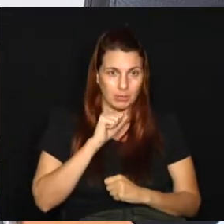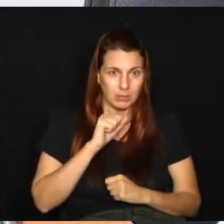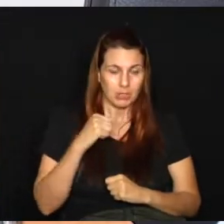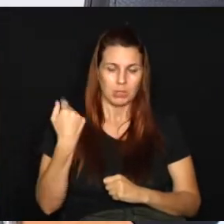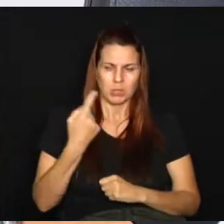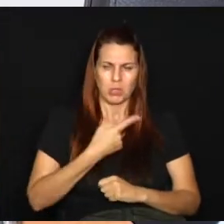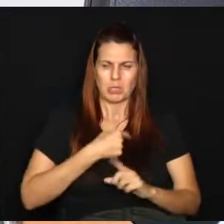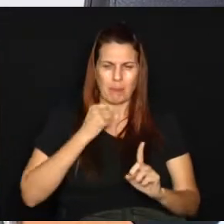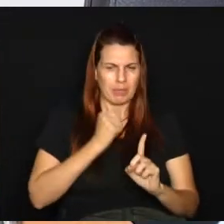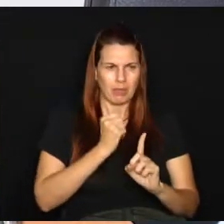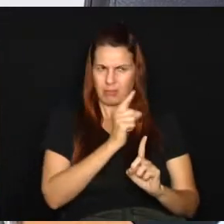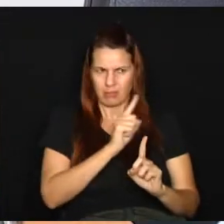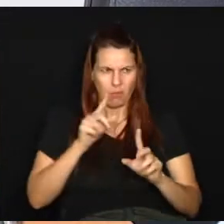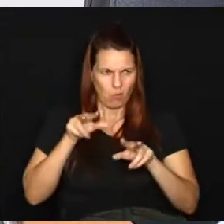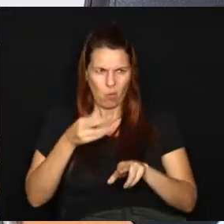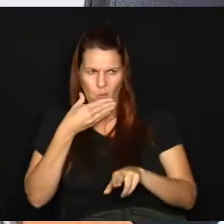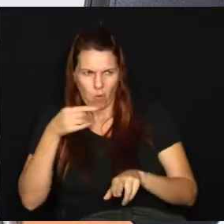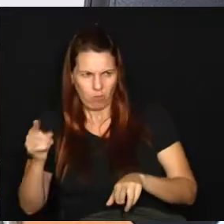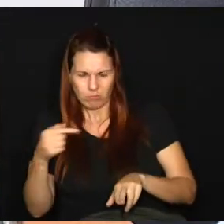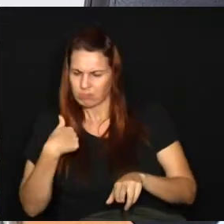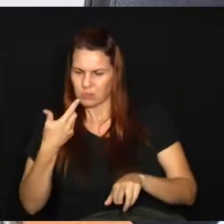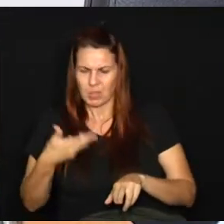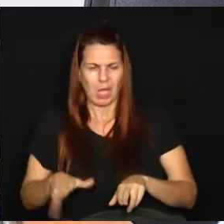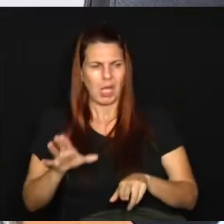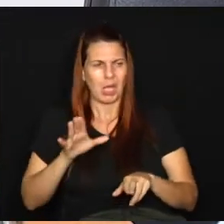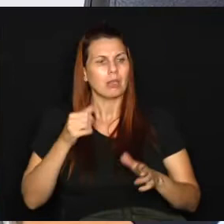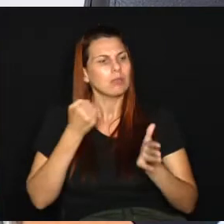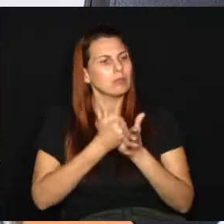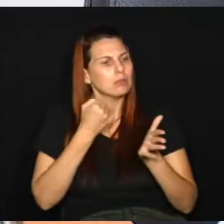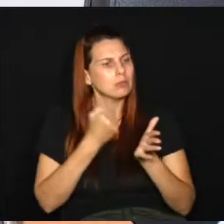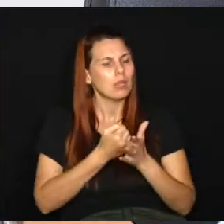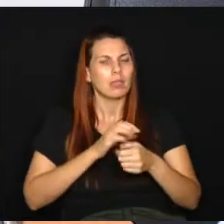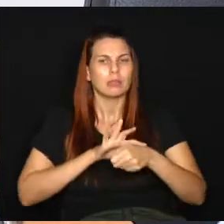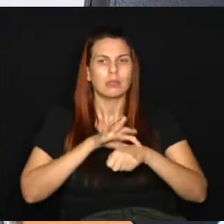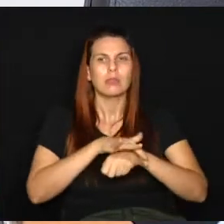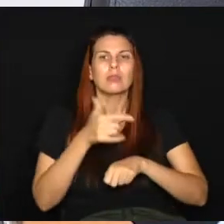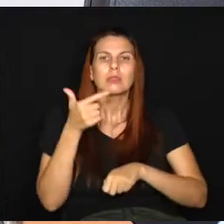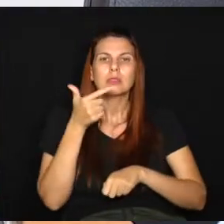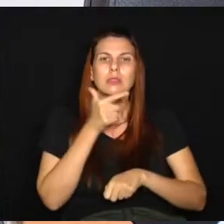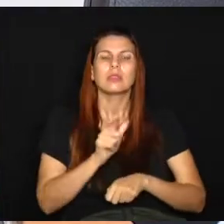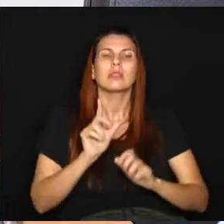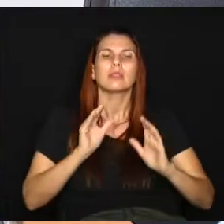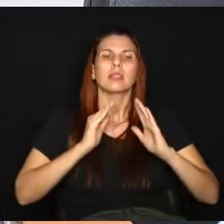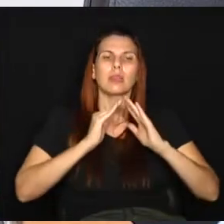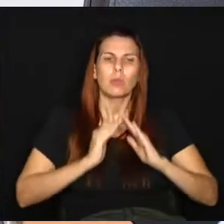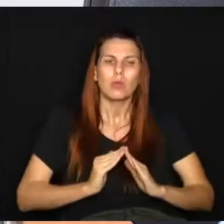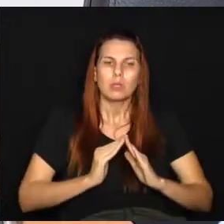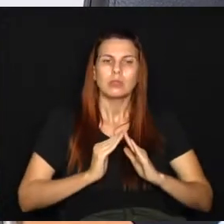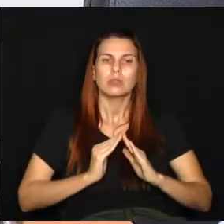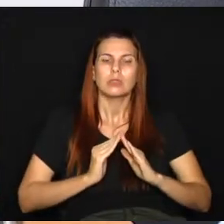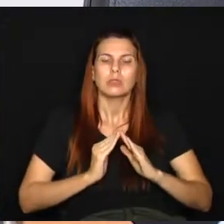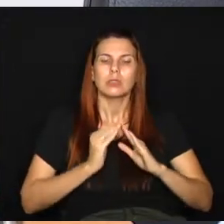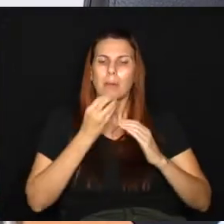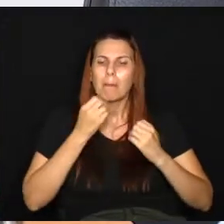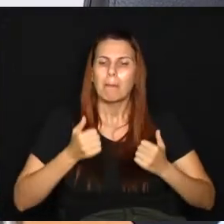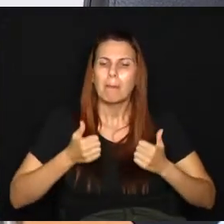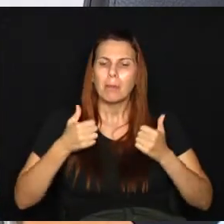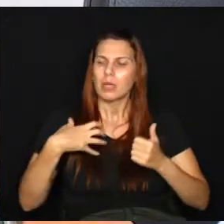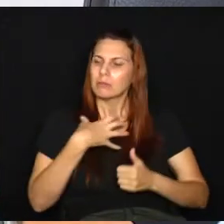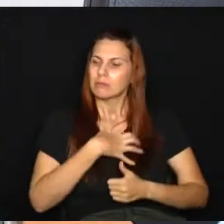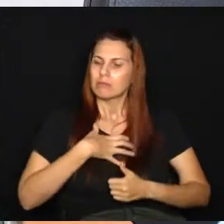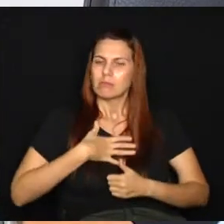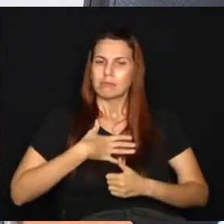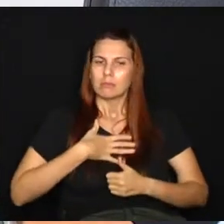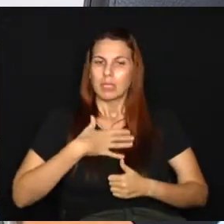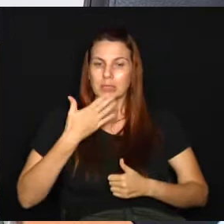não está lá para matar ninguém. Nós estamos para lutar pela nossa segurança, a nossa moradia, o bem-estar das nossas companheiras, das